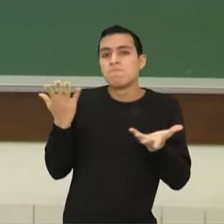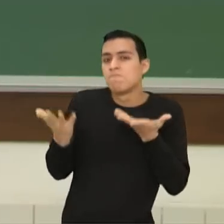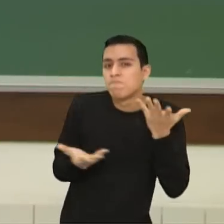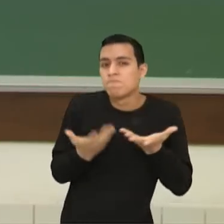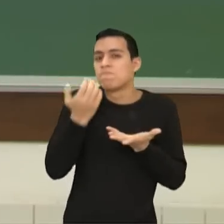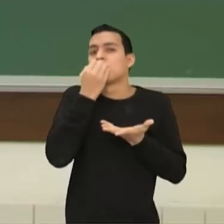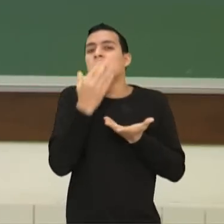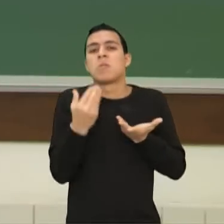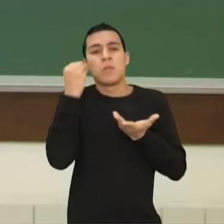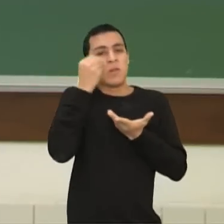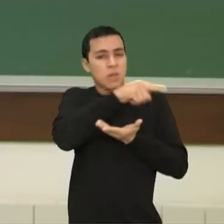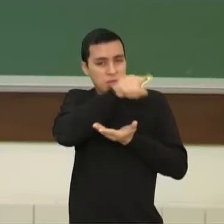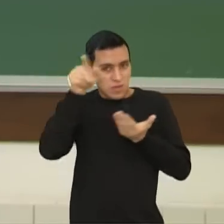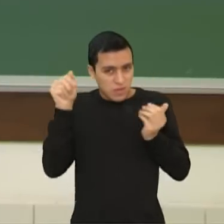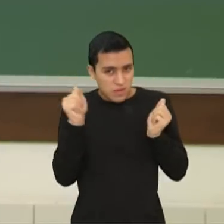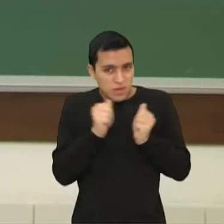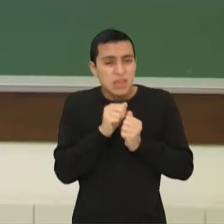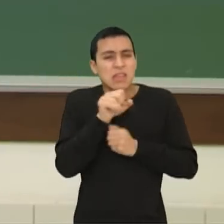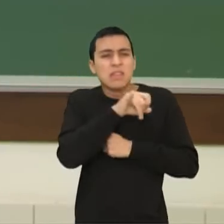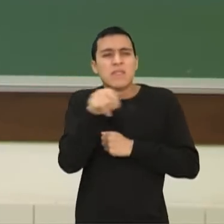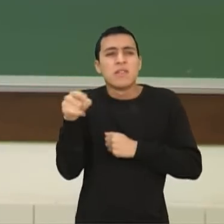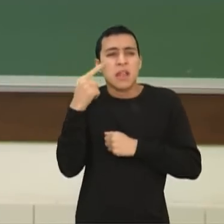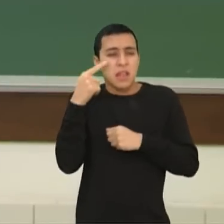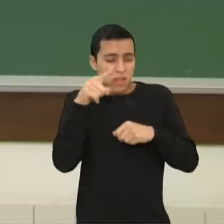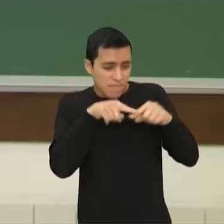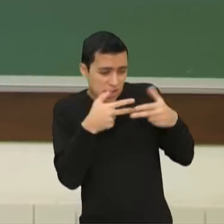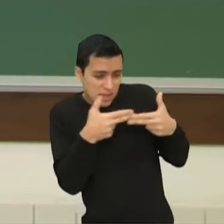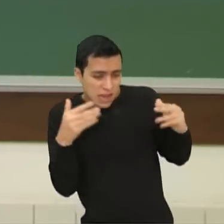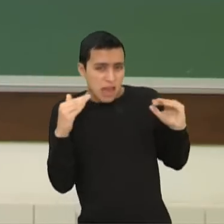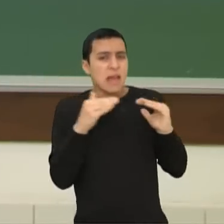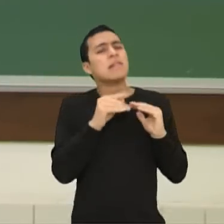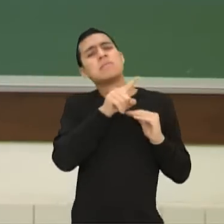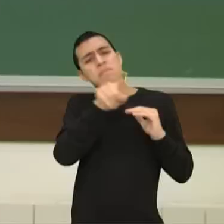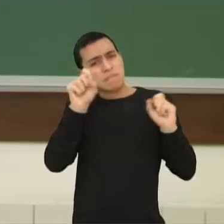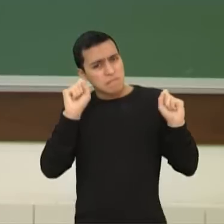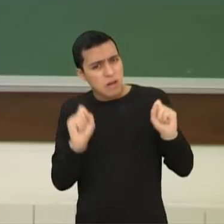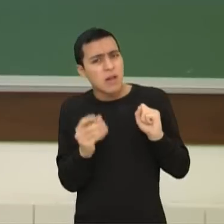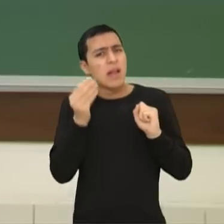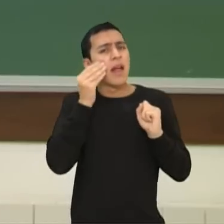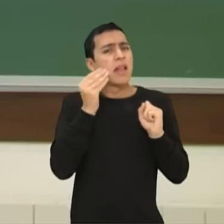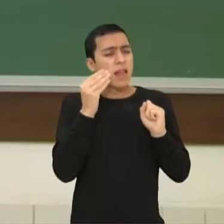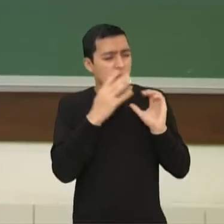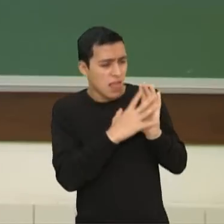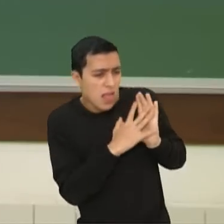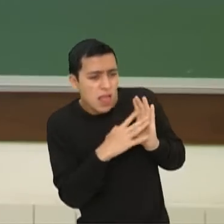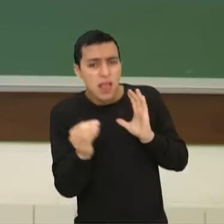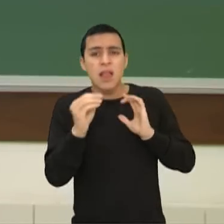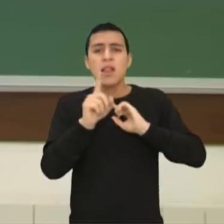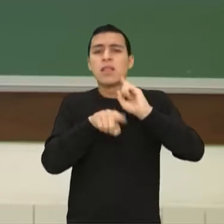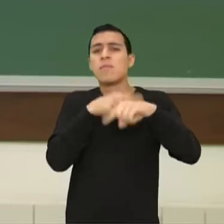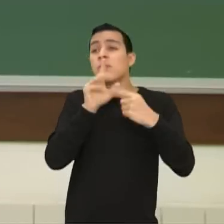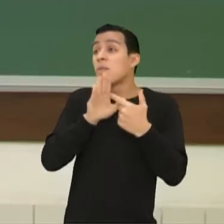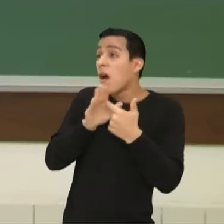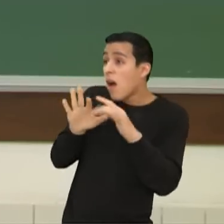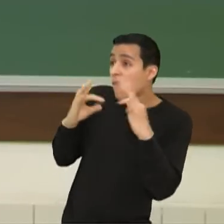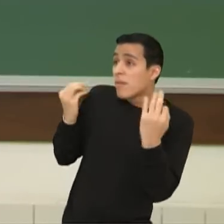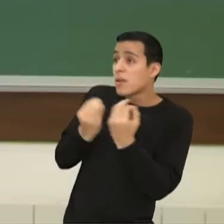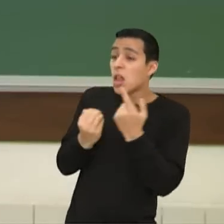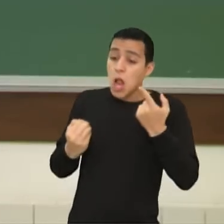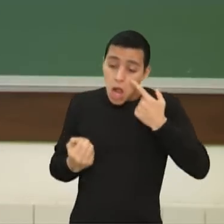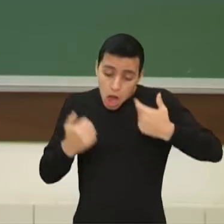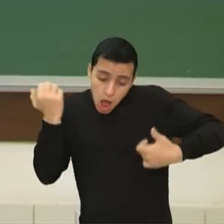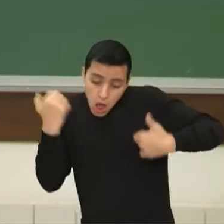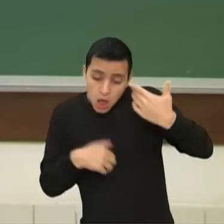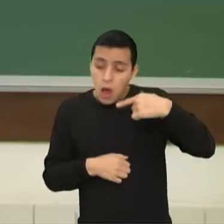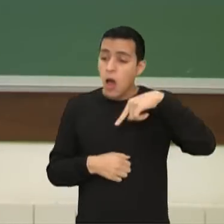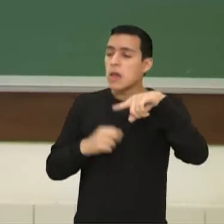essas experiências com vocês. E se vocês tiverem esses materiais em casa, utilizem, façam e mostrem para a família de vocês como